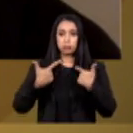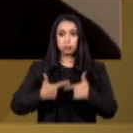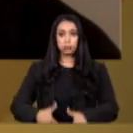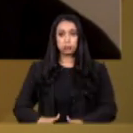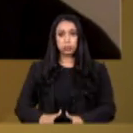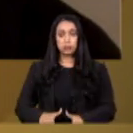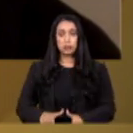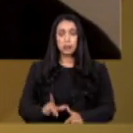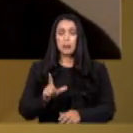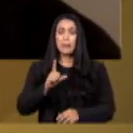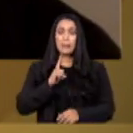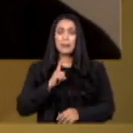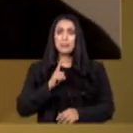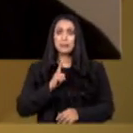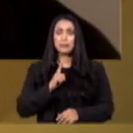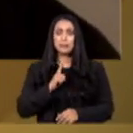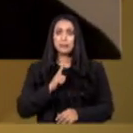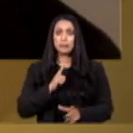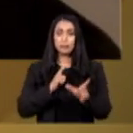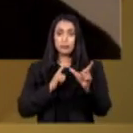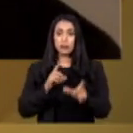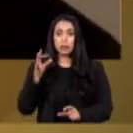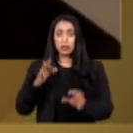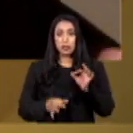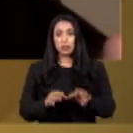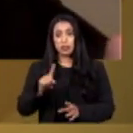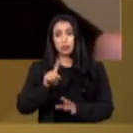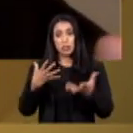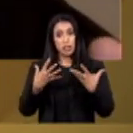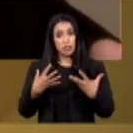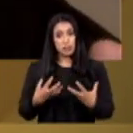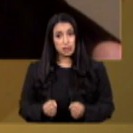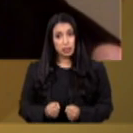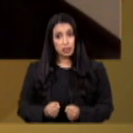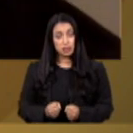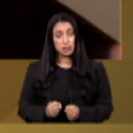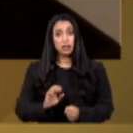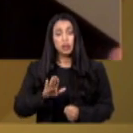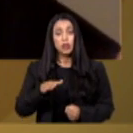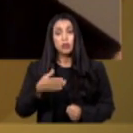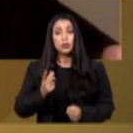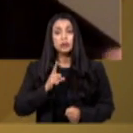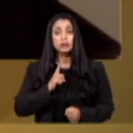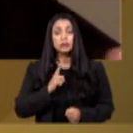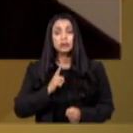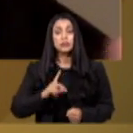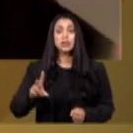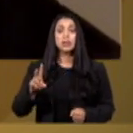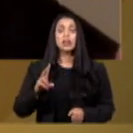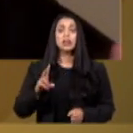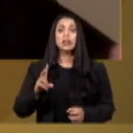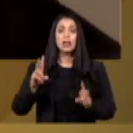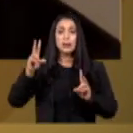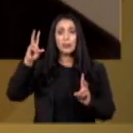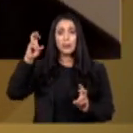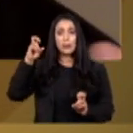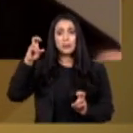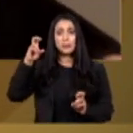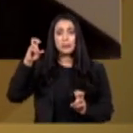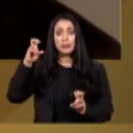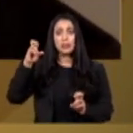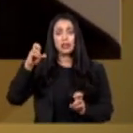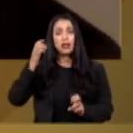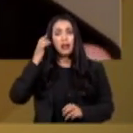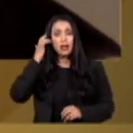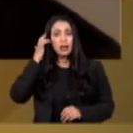se prejudica a personalidade lista será desconsiderada quando é utilizada parente as pra